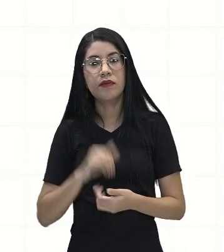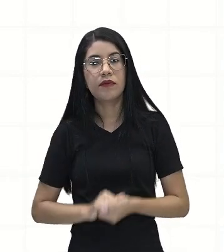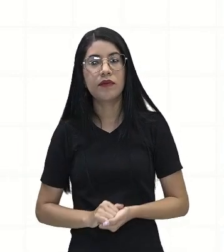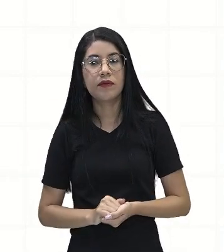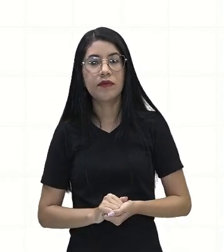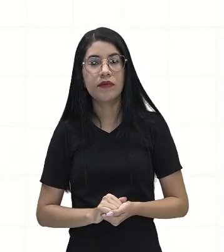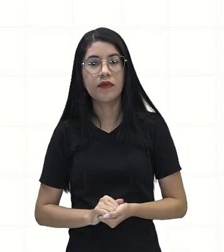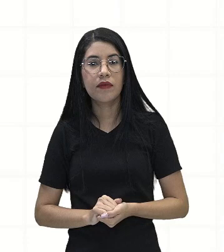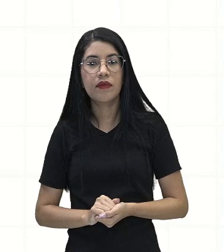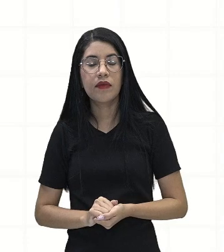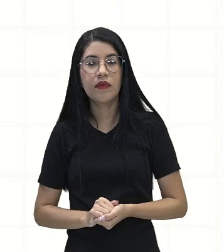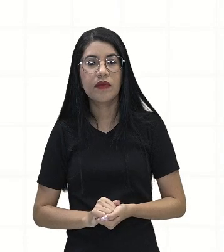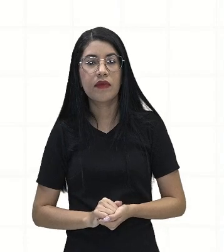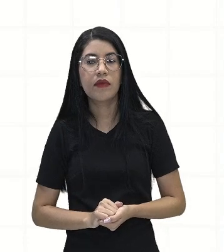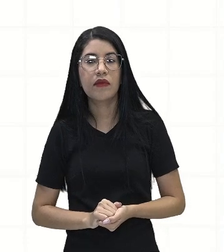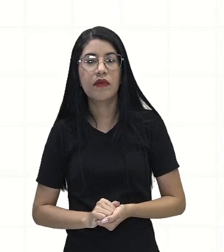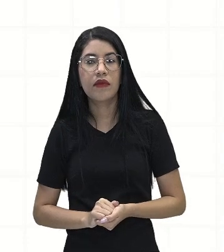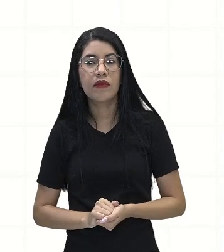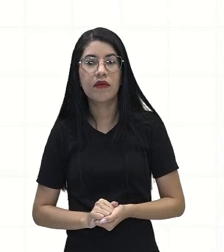colunas. Então,